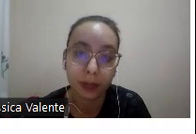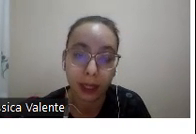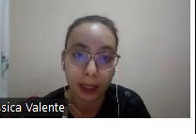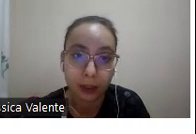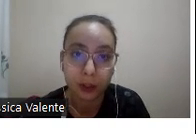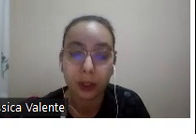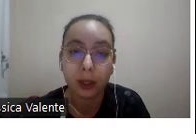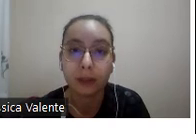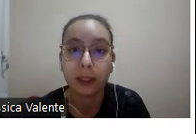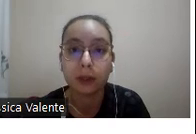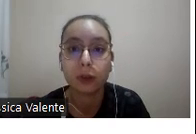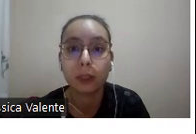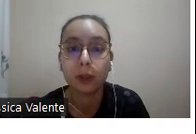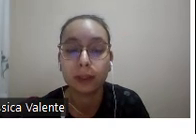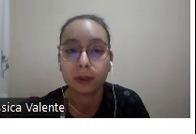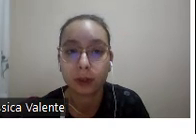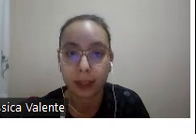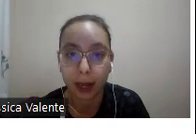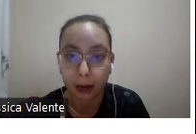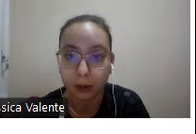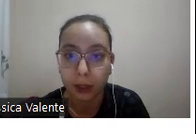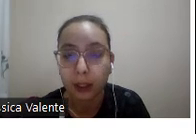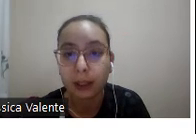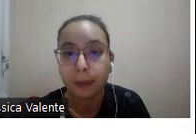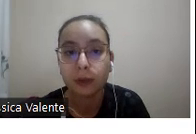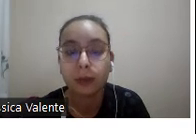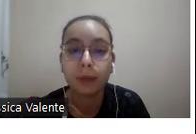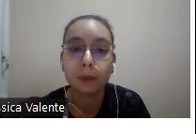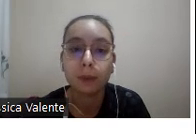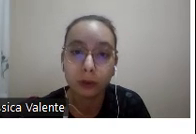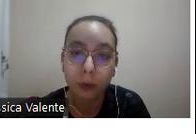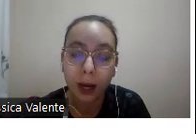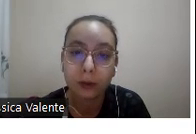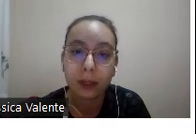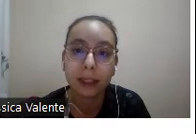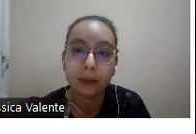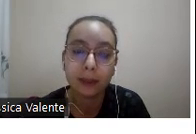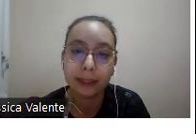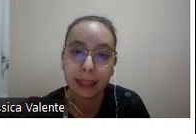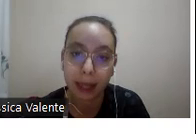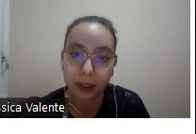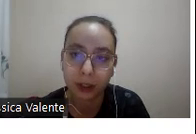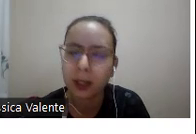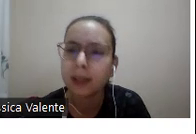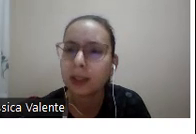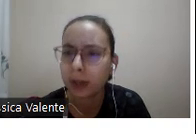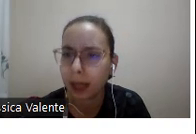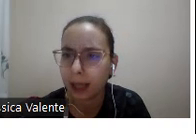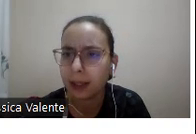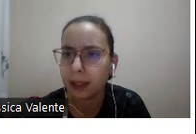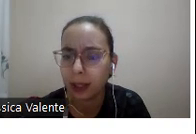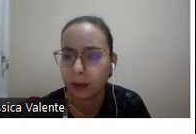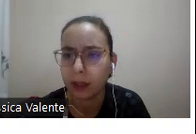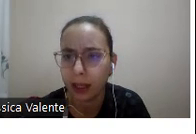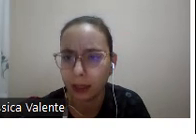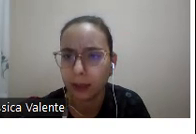pouco diferente, falando sobre inclusão social e também de um tema muito atual, que é a língua de sinais. Vocês